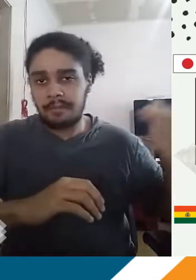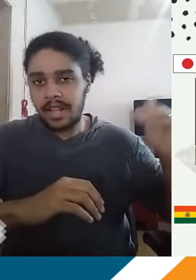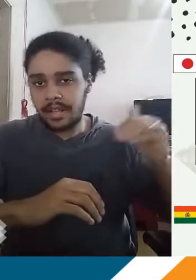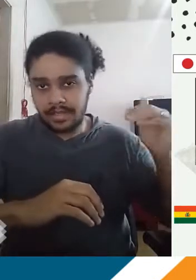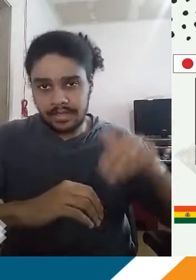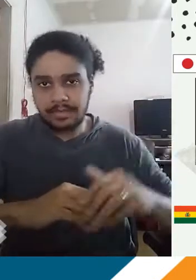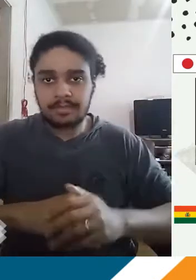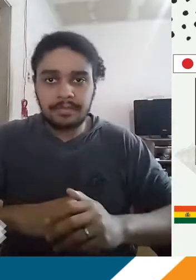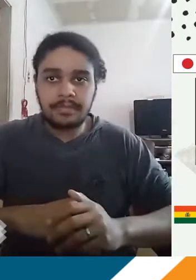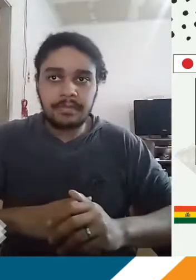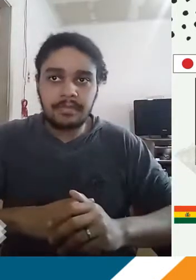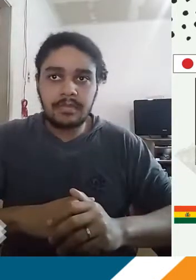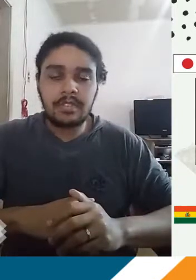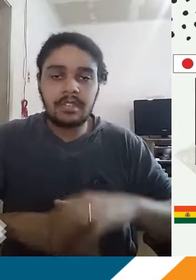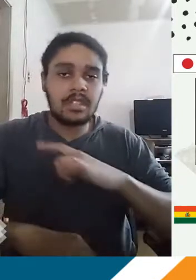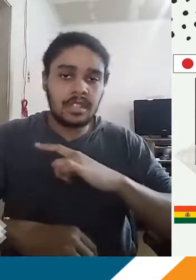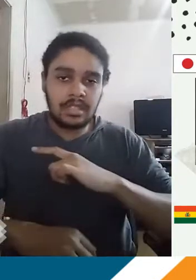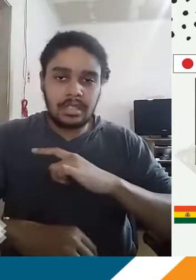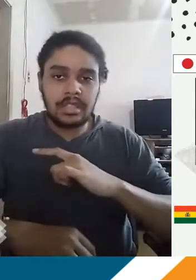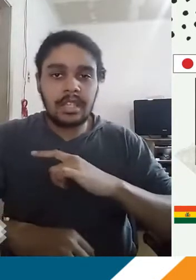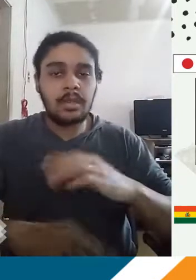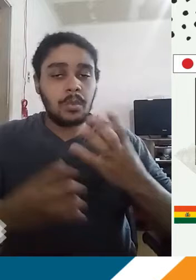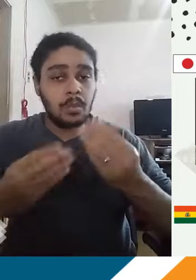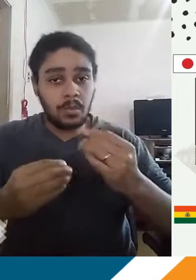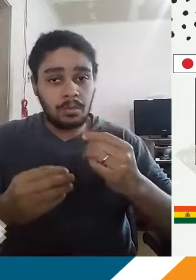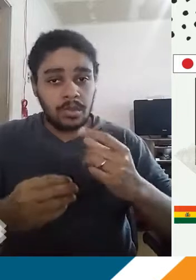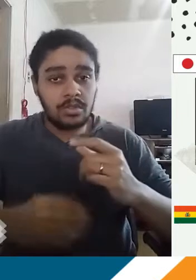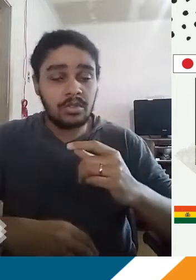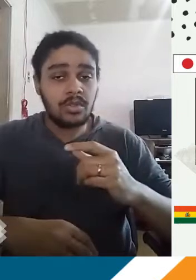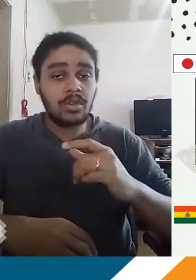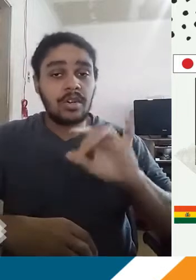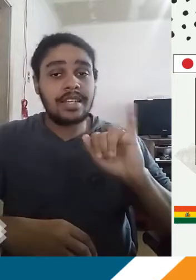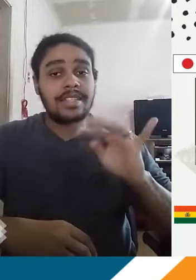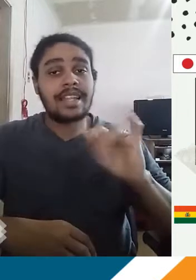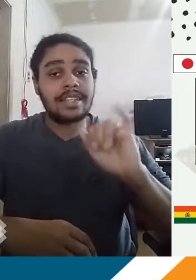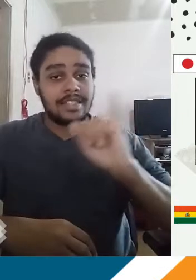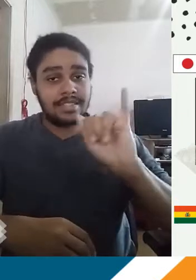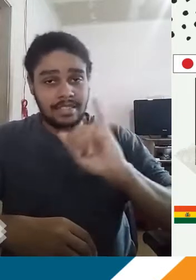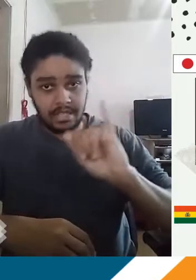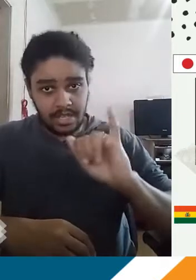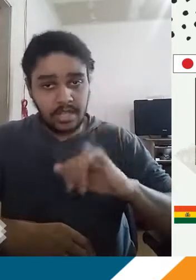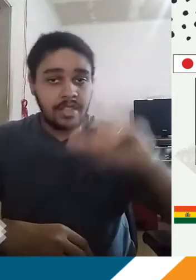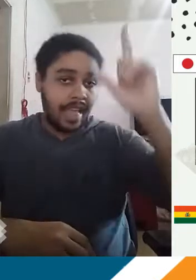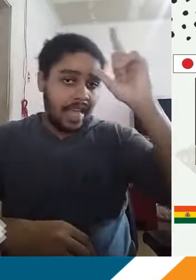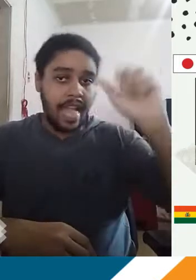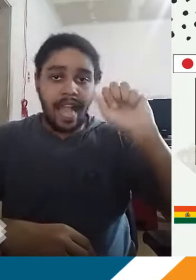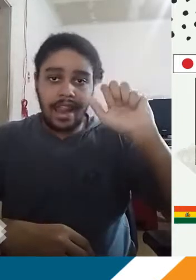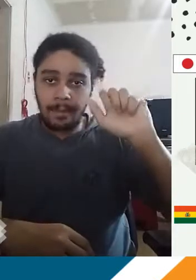incentivos do governo. Teremos ali italianos, alemães, japoneses, portugueses, que irão também